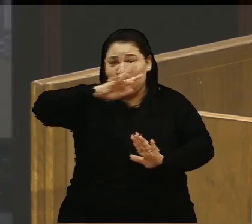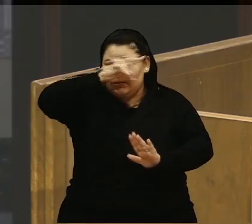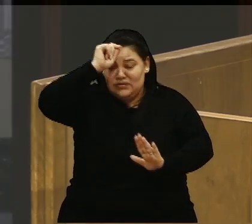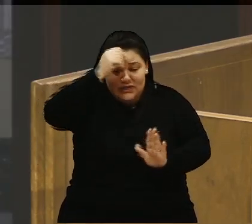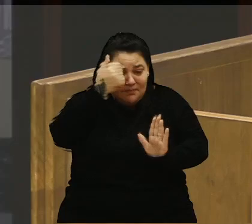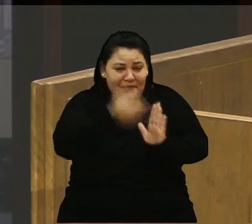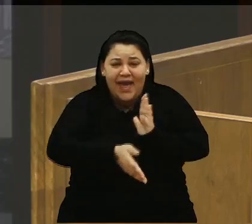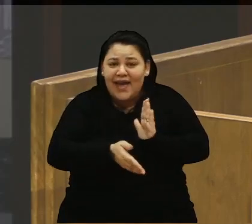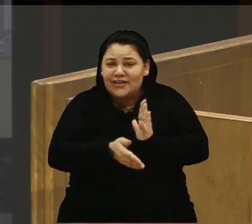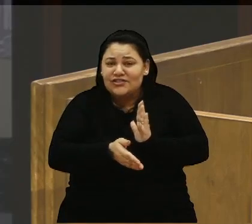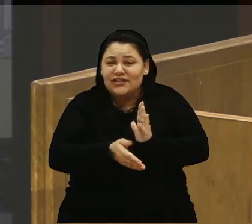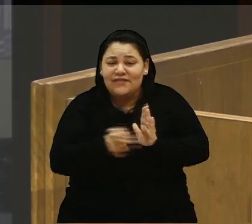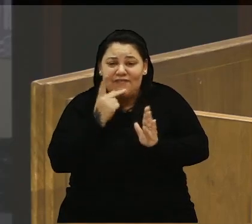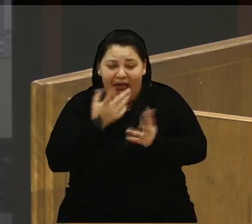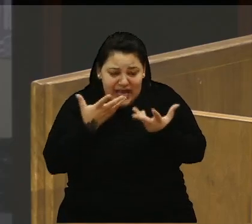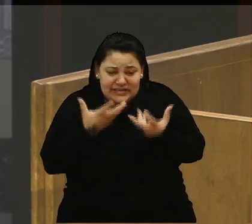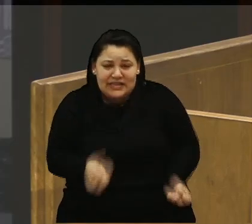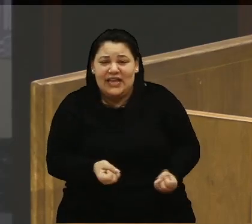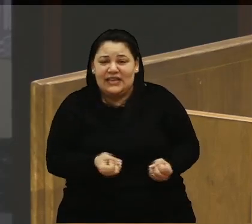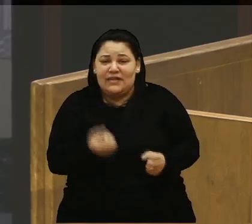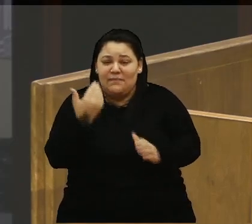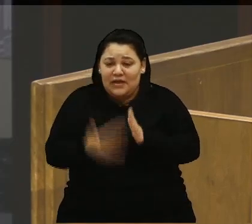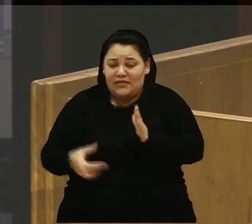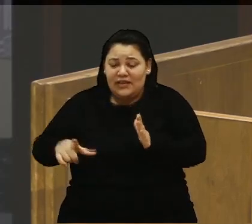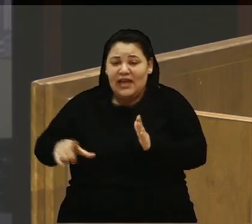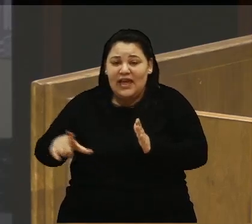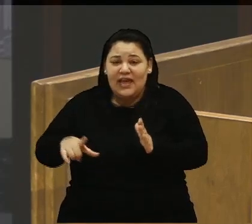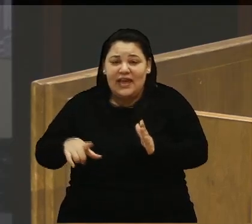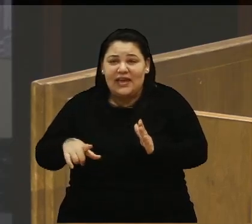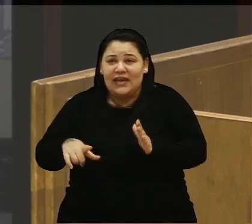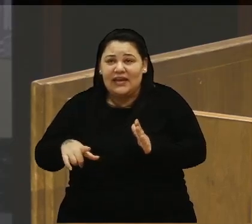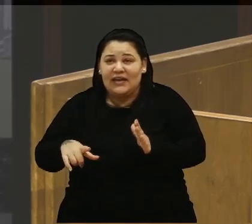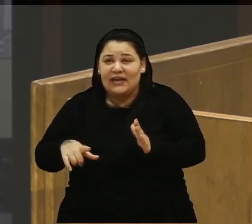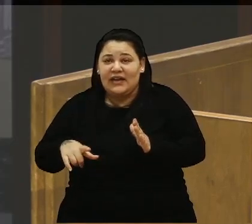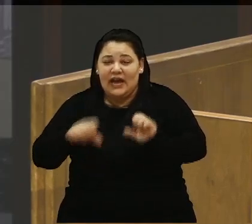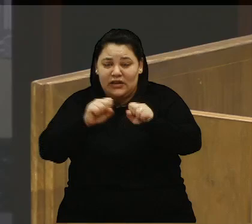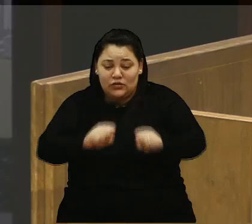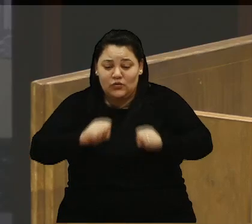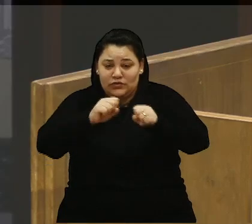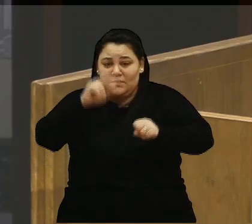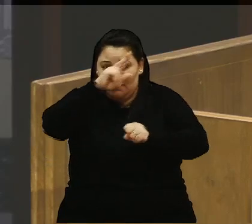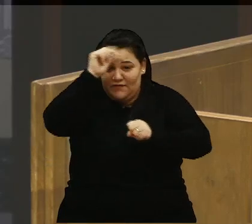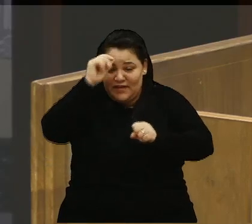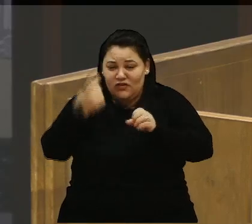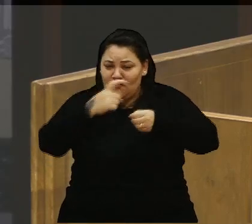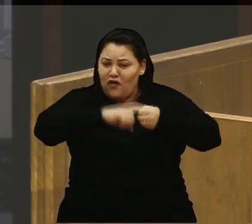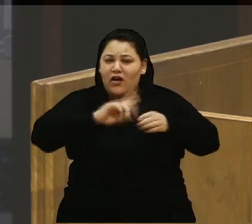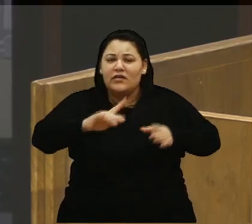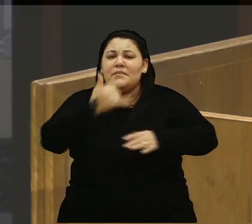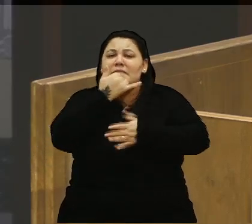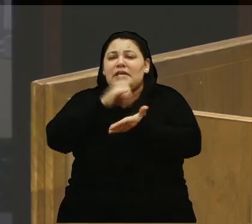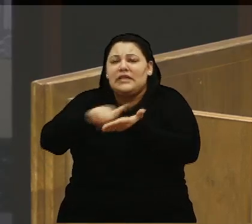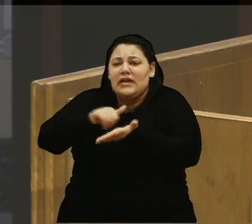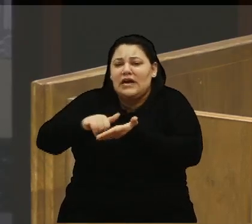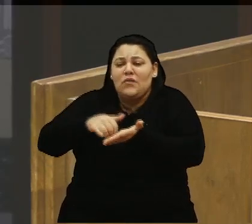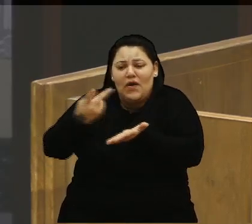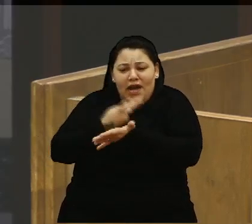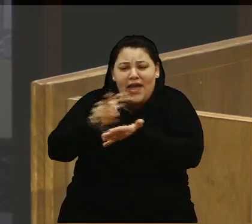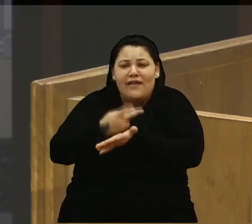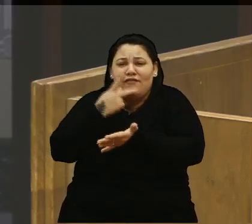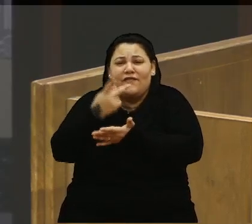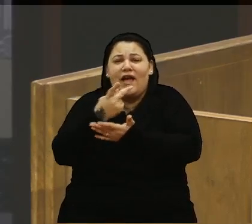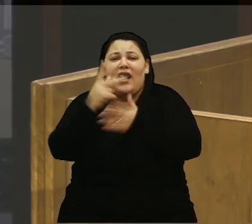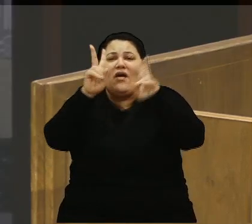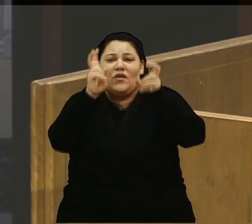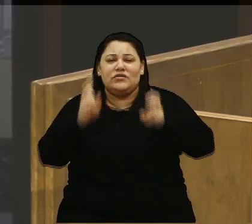e recua. Tem Canoas, tem o prefeito de Bento, ele comete erro, ele volta atrás e diz, perdão, eu errei, a Câmara me cobrou, eu vou recuar em tal assunto. Nós não